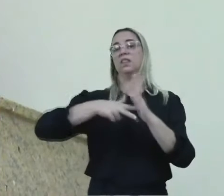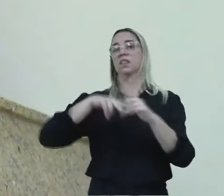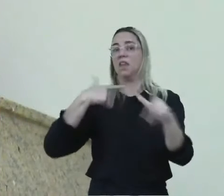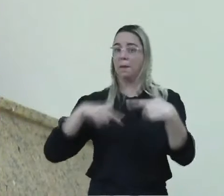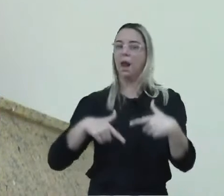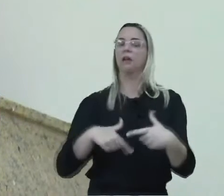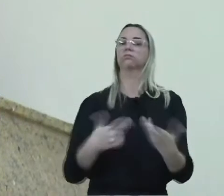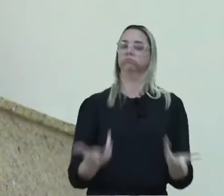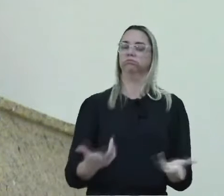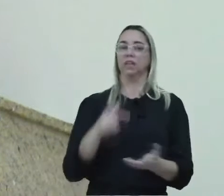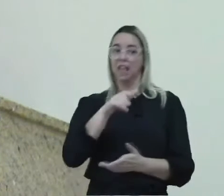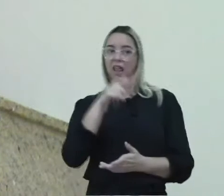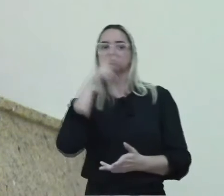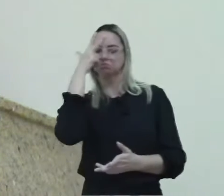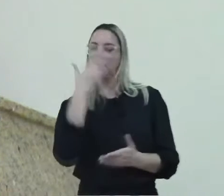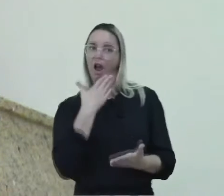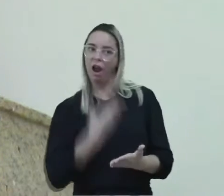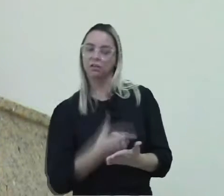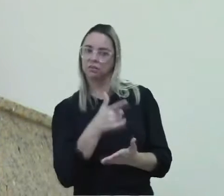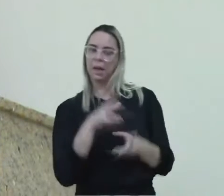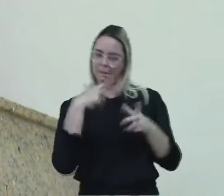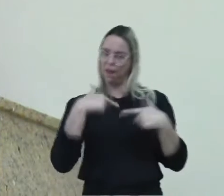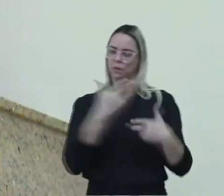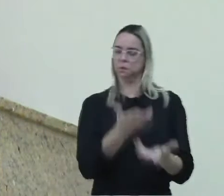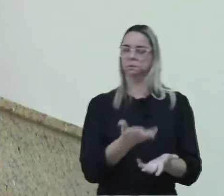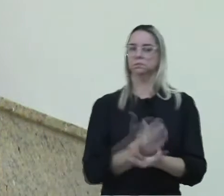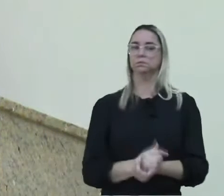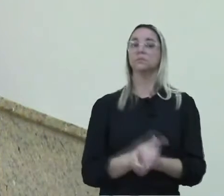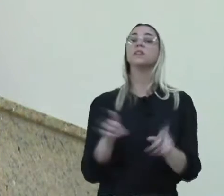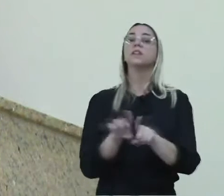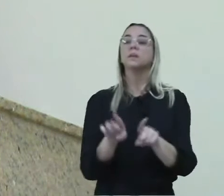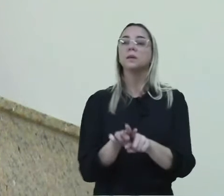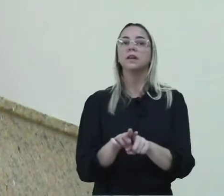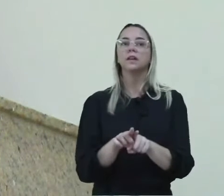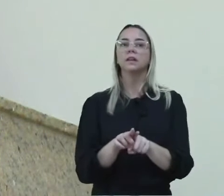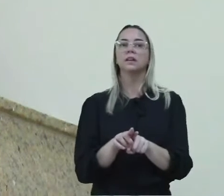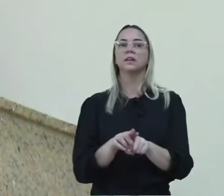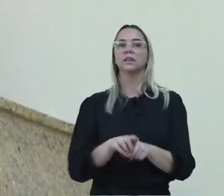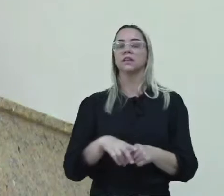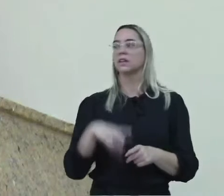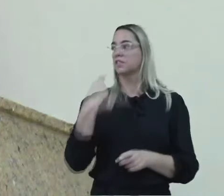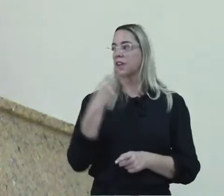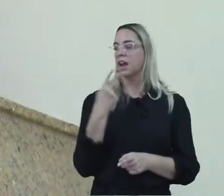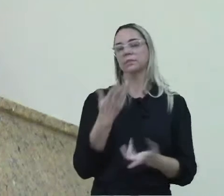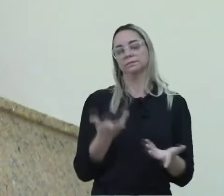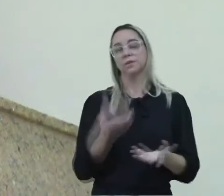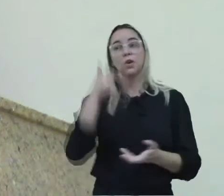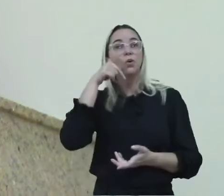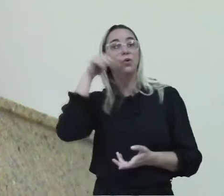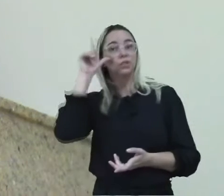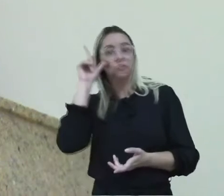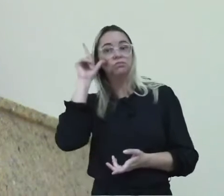Quero, dando continuidade aqui à minha fala, quero falar também do dia de ontem, né, um dia histórico ali para a população